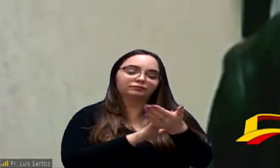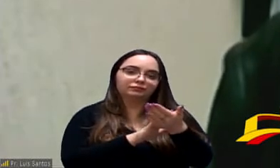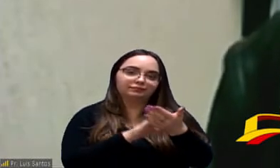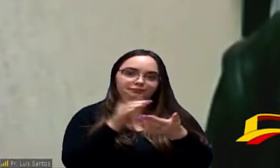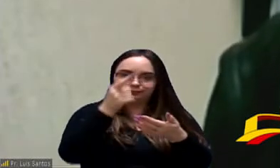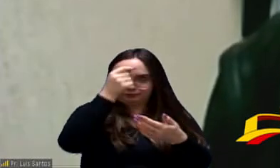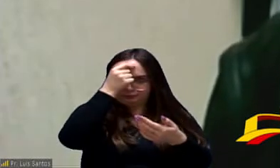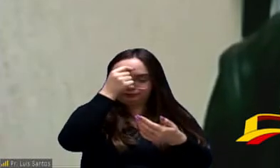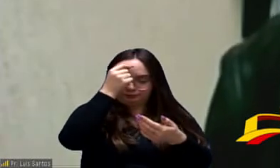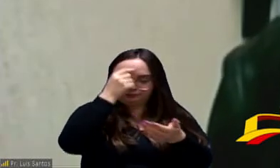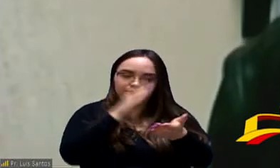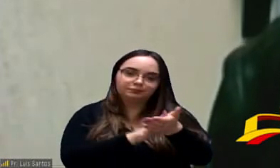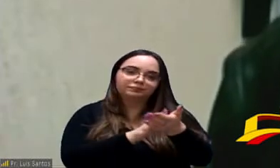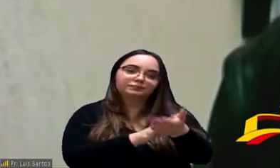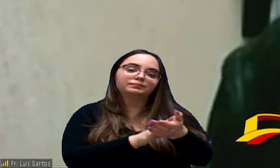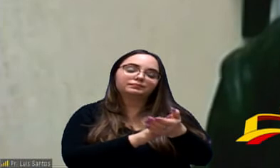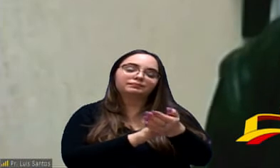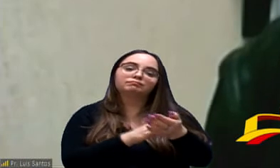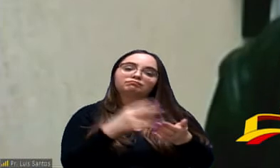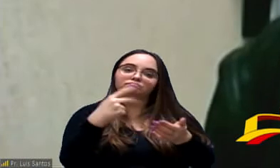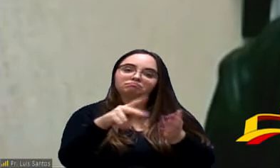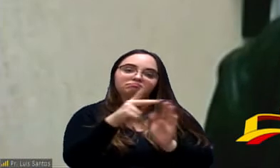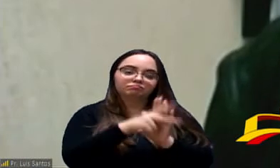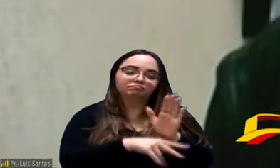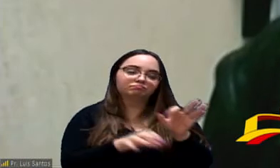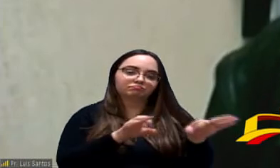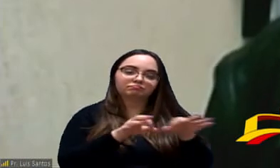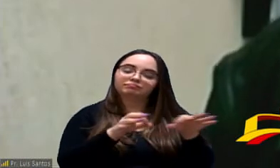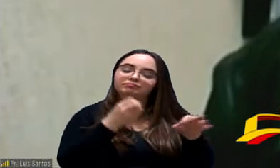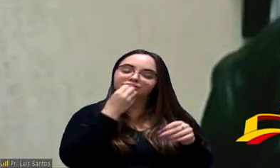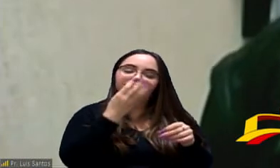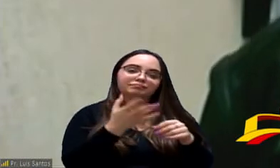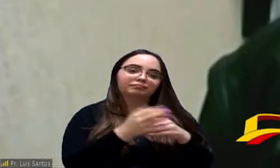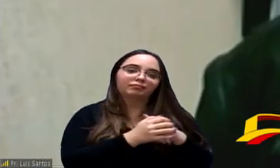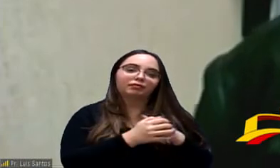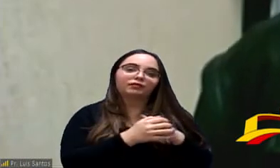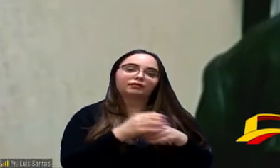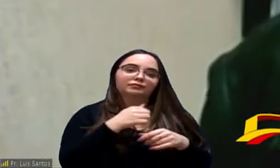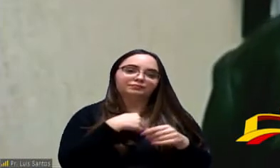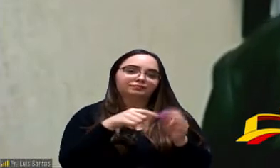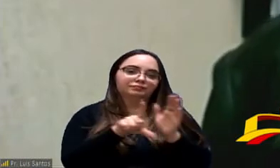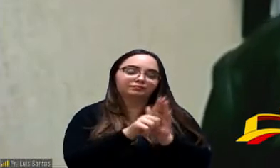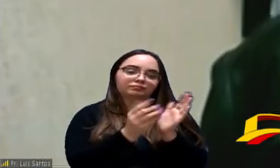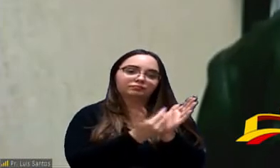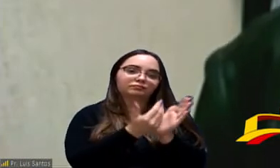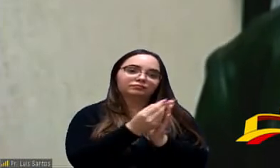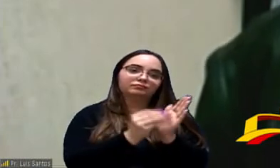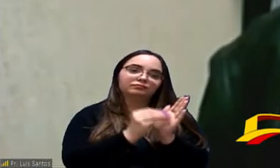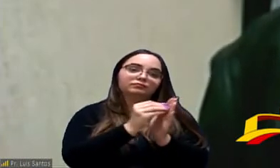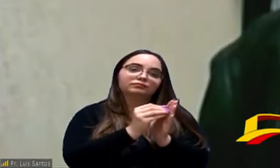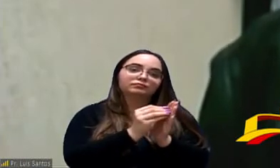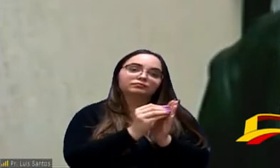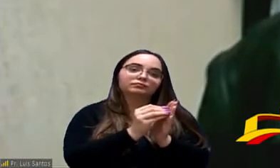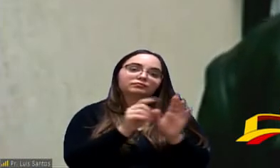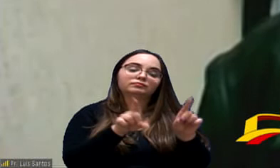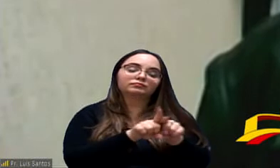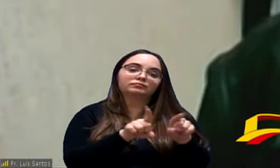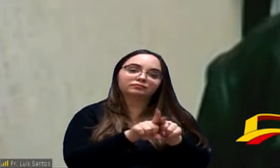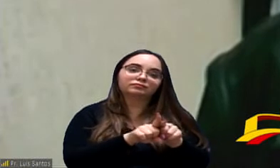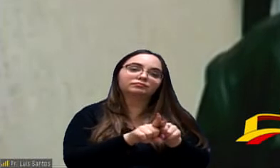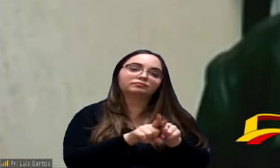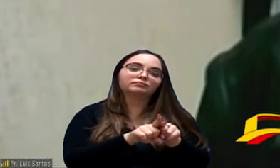Ítalo, sobre o seu projeto e dizer que apresentei emenda para que essa lei tenha denominação